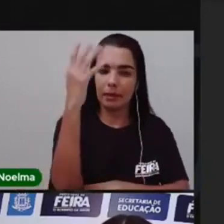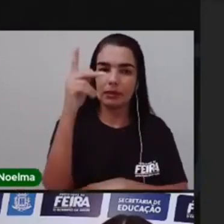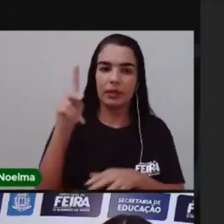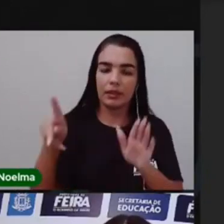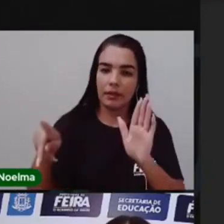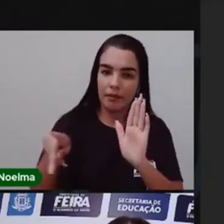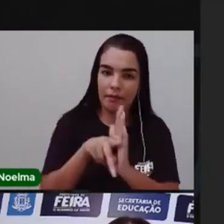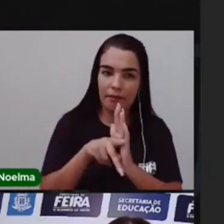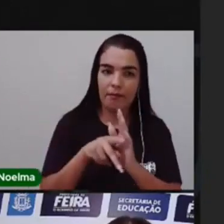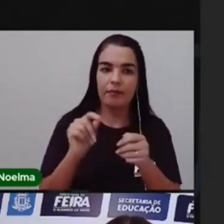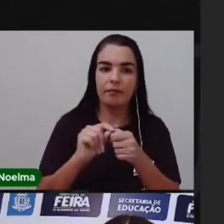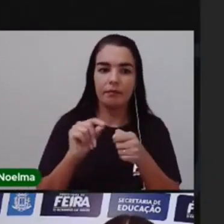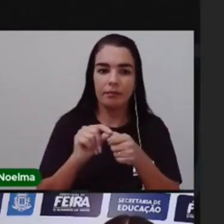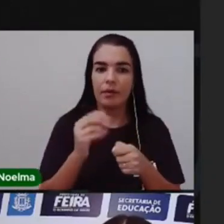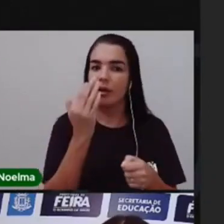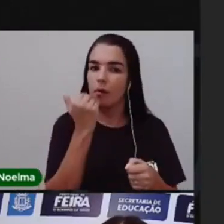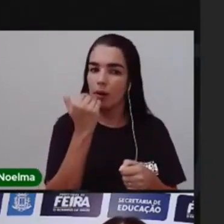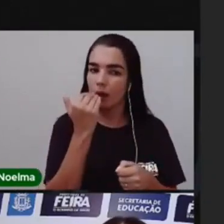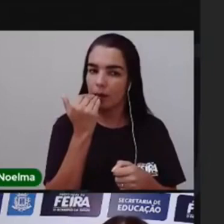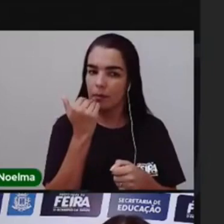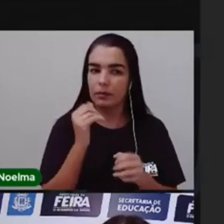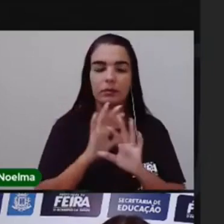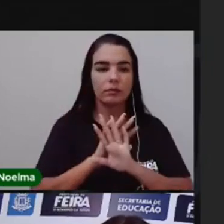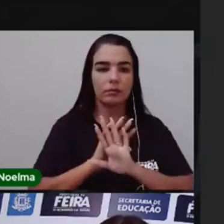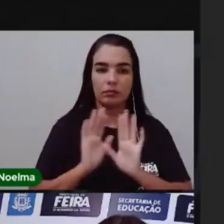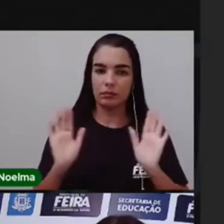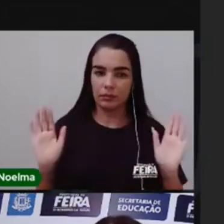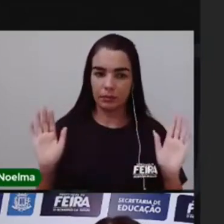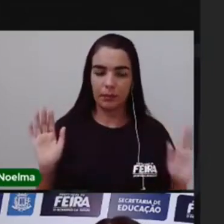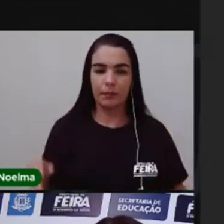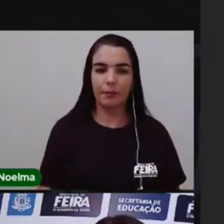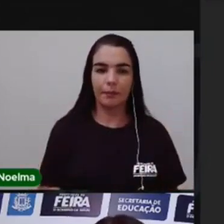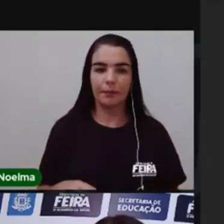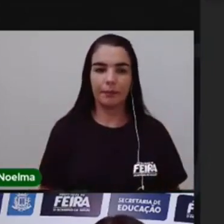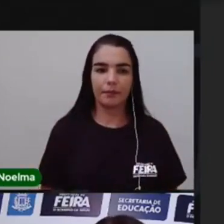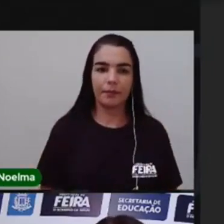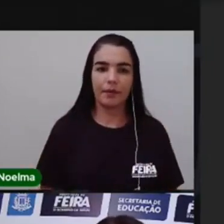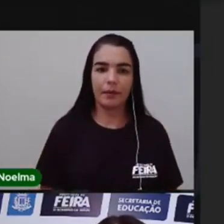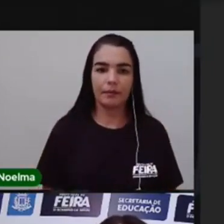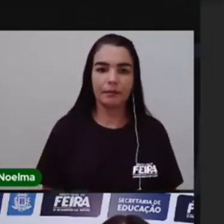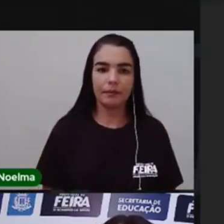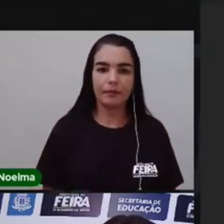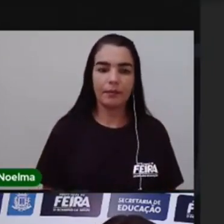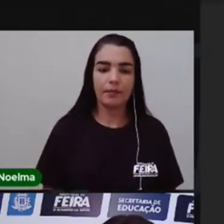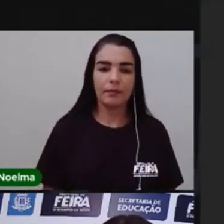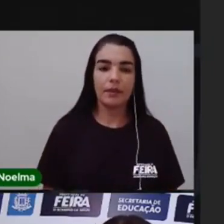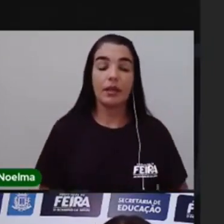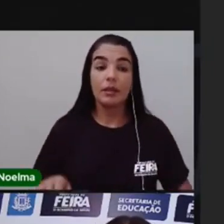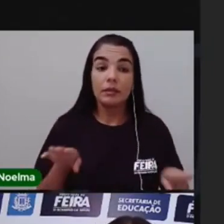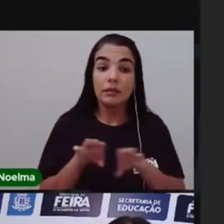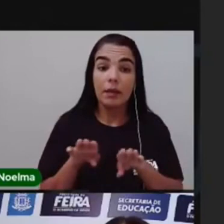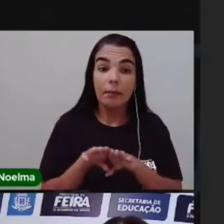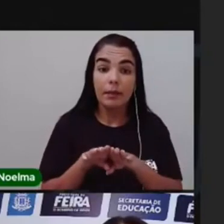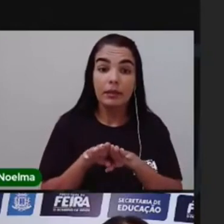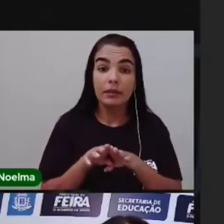vivos autotróficos, são seres vivos autótrofos, ou seja, são seres vivos que produzem o seu próprio alimento. E eles são indispensáveis